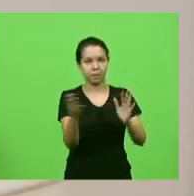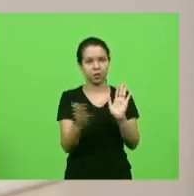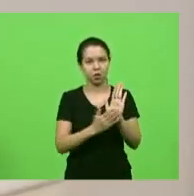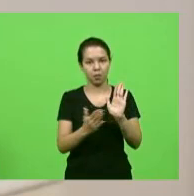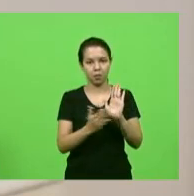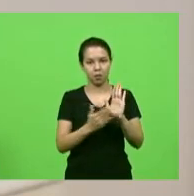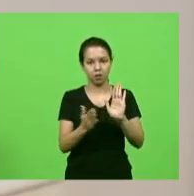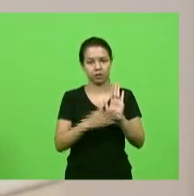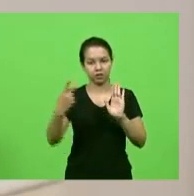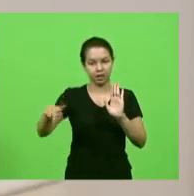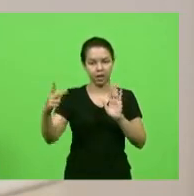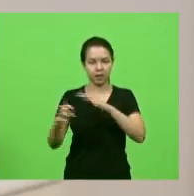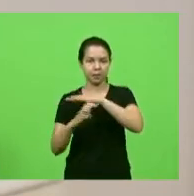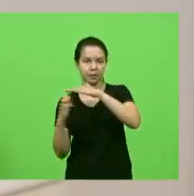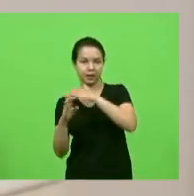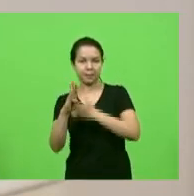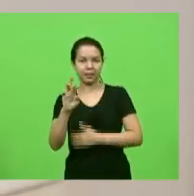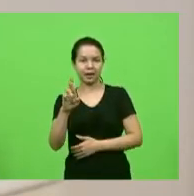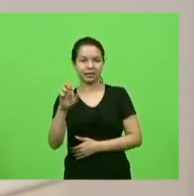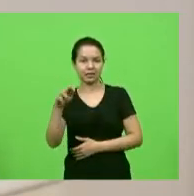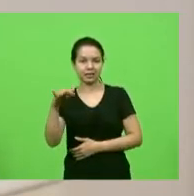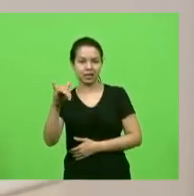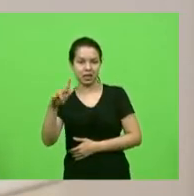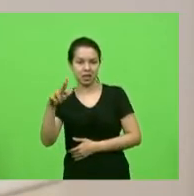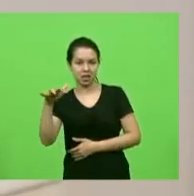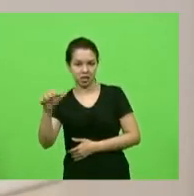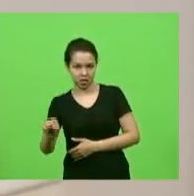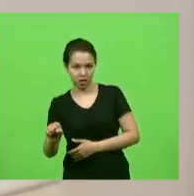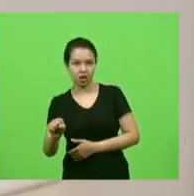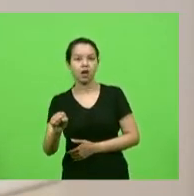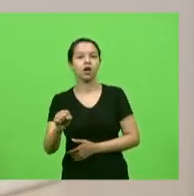Trading. Ainda em 26/3/2020, às